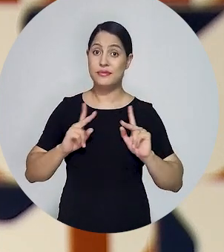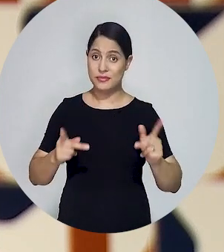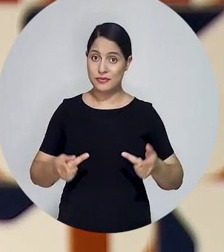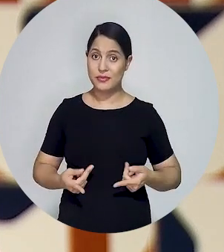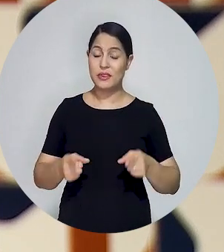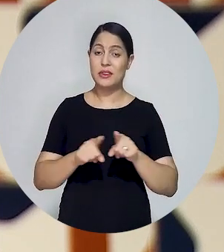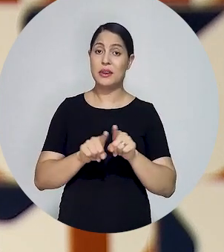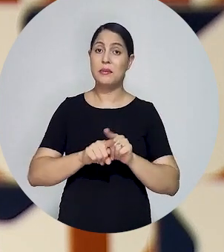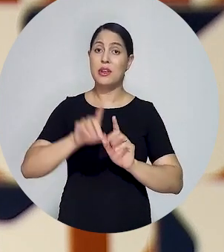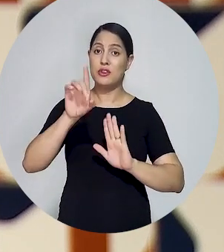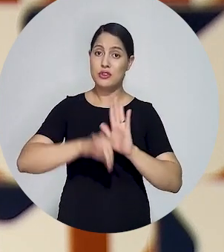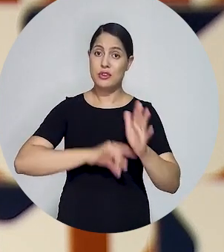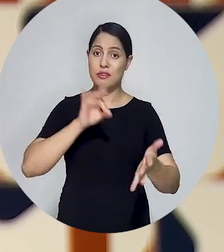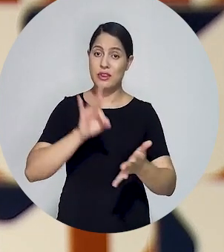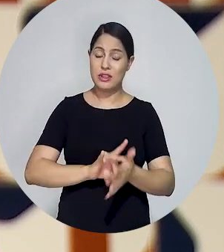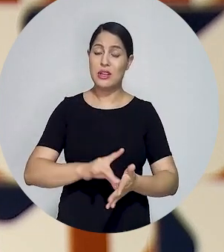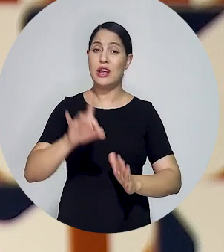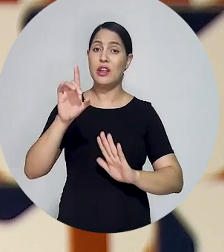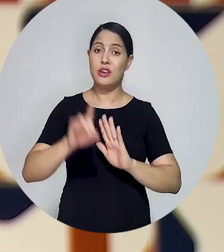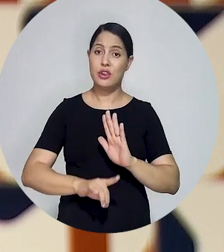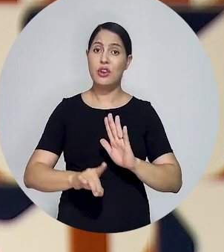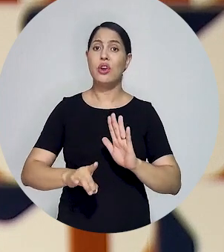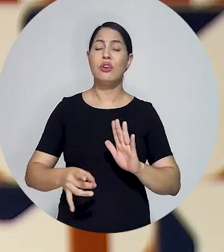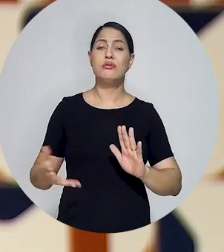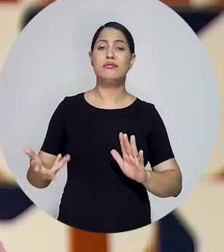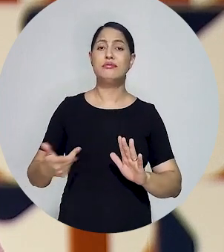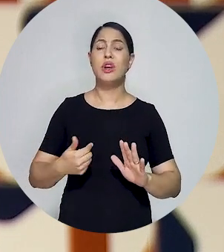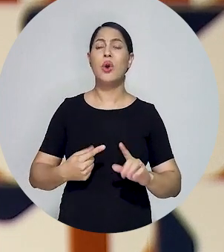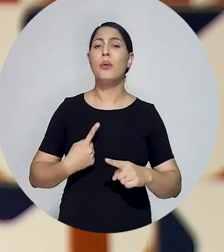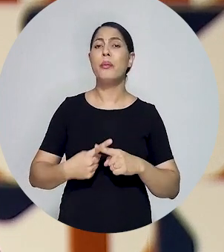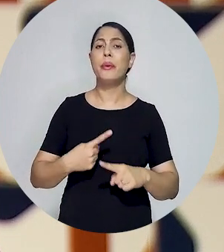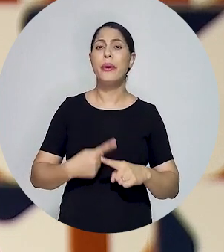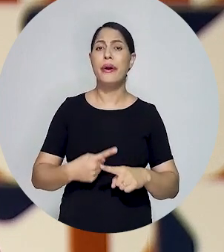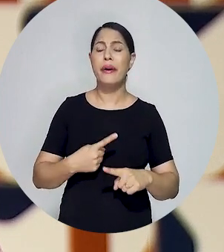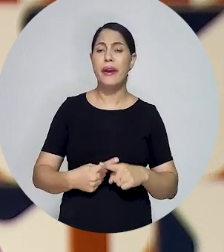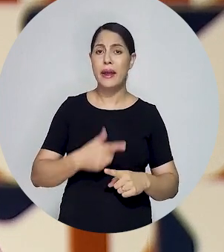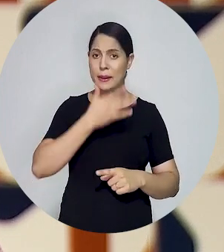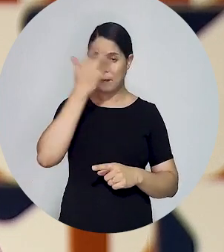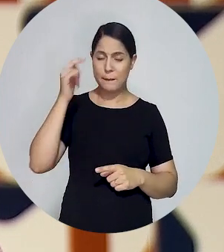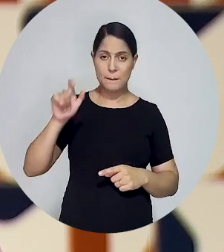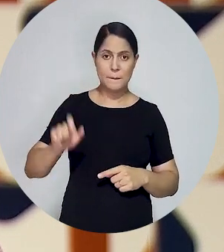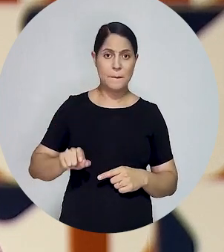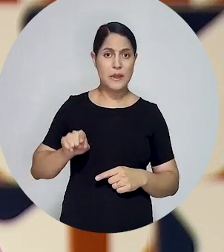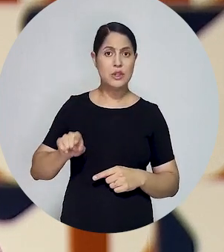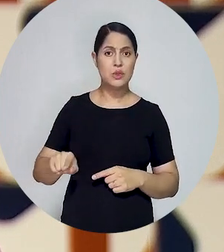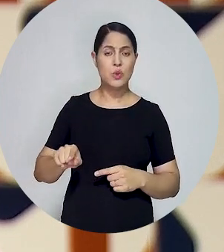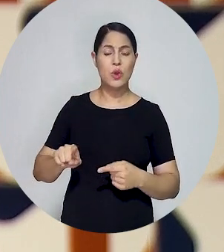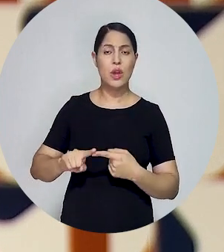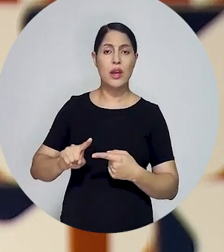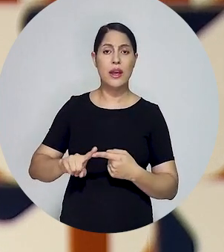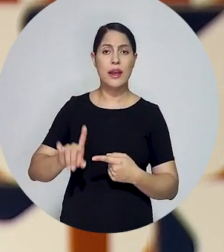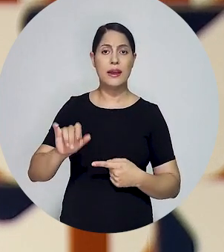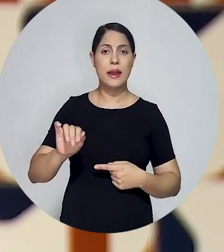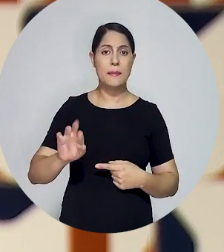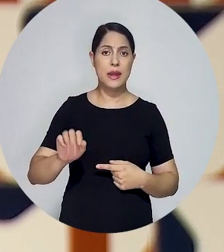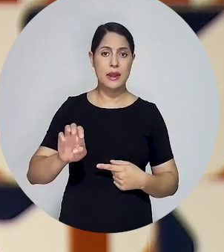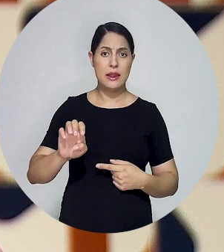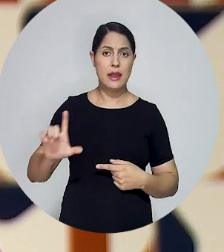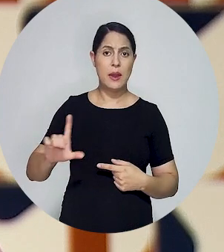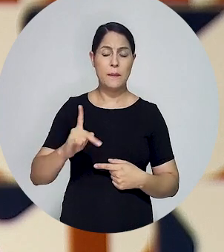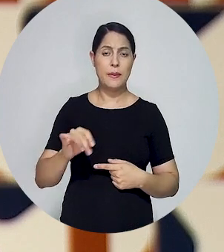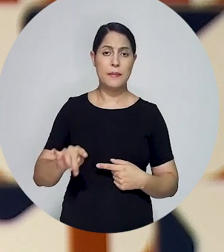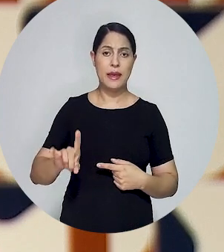proteção judicial, direito à verdade e à integridade pessoal, em prejuízo dos familiares do advogado e defensor de direitos